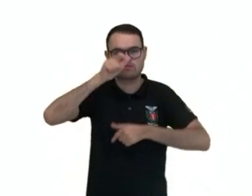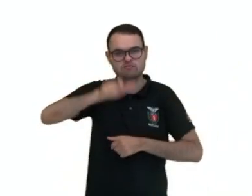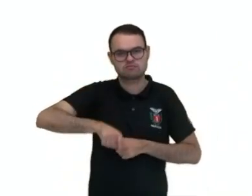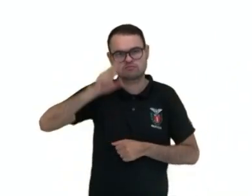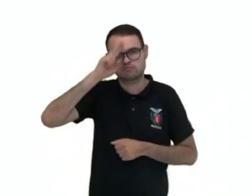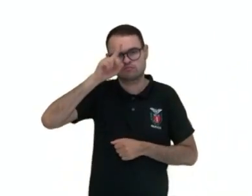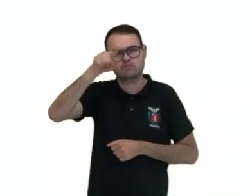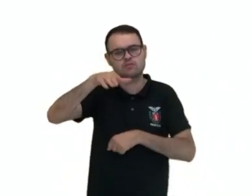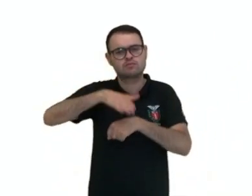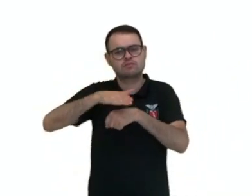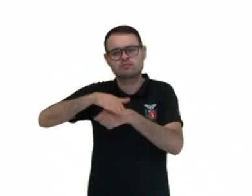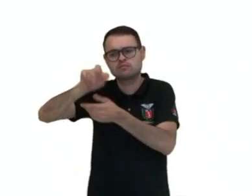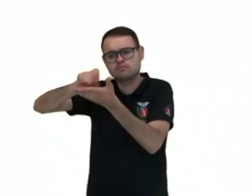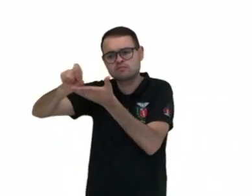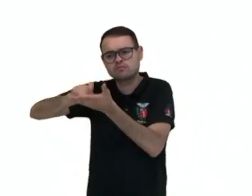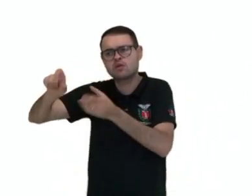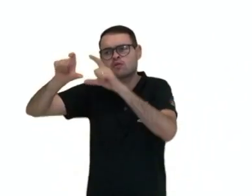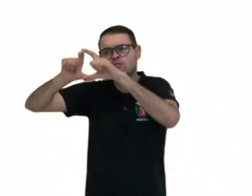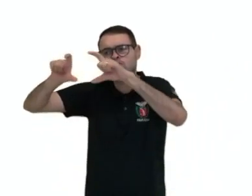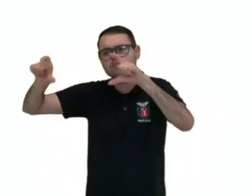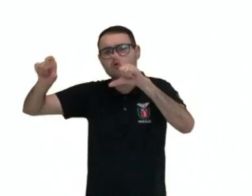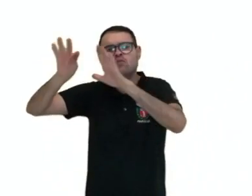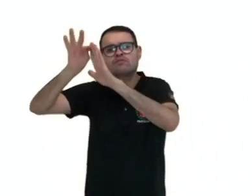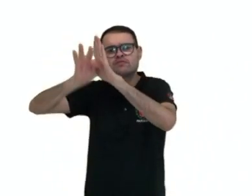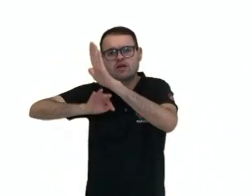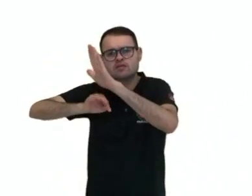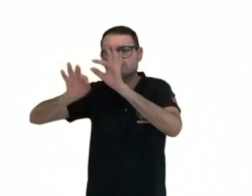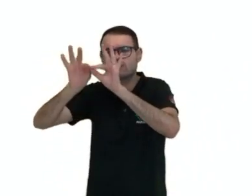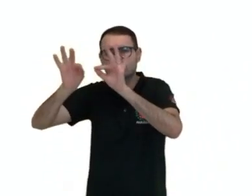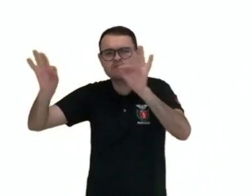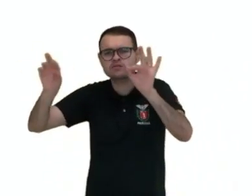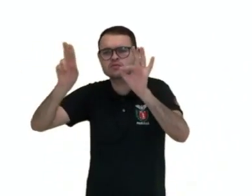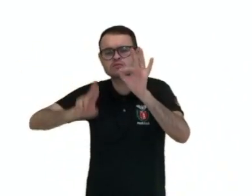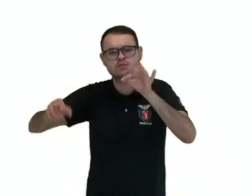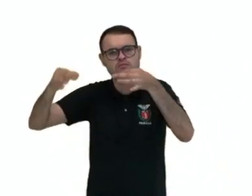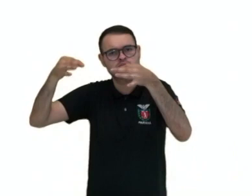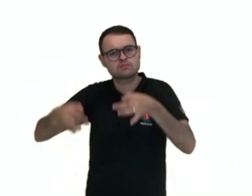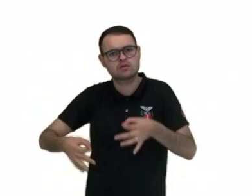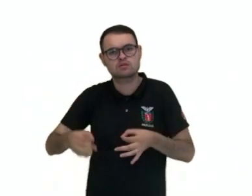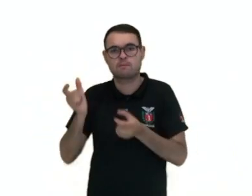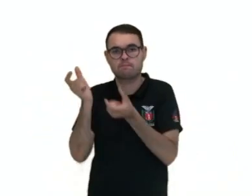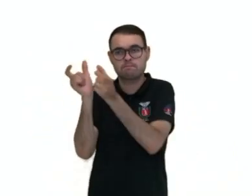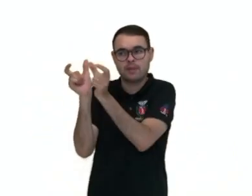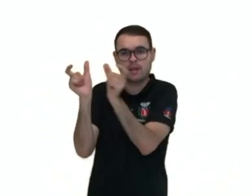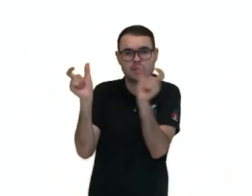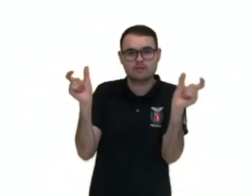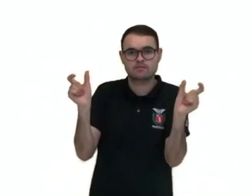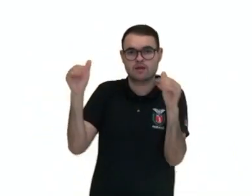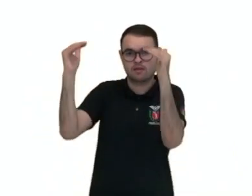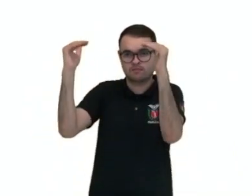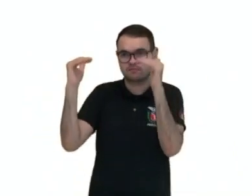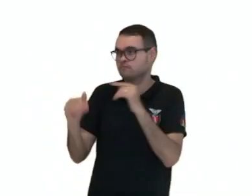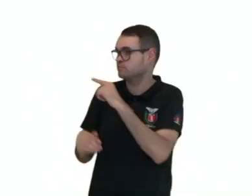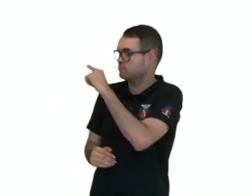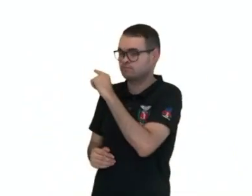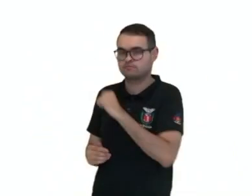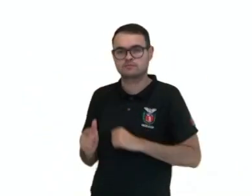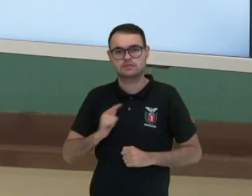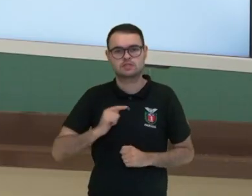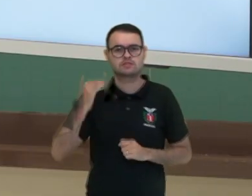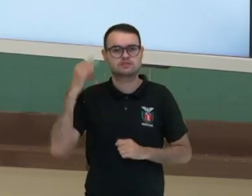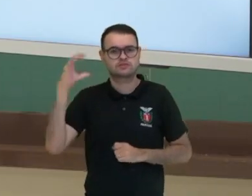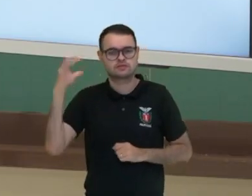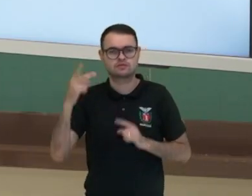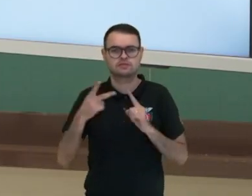um pequeno texto, uma frase, utilizando de forma correta as palavras abaixo. Então a gente tem